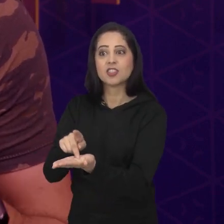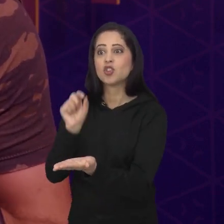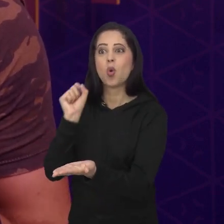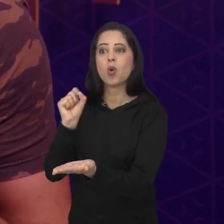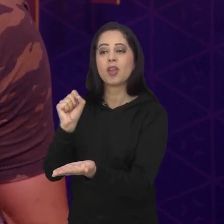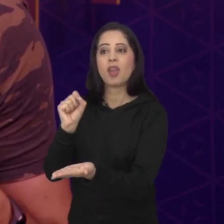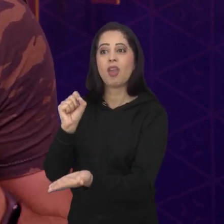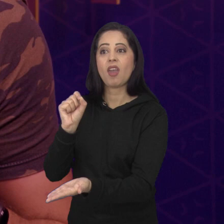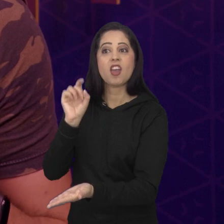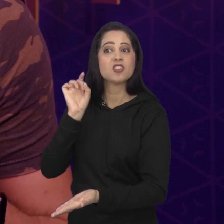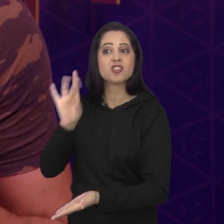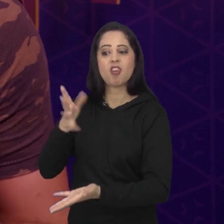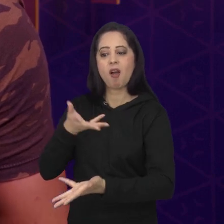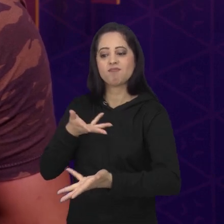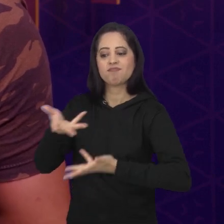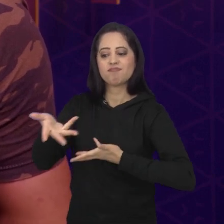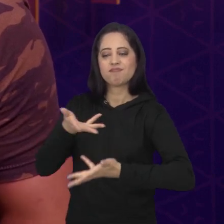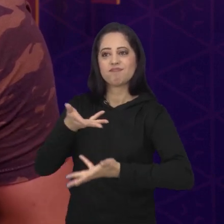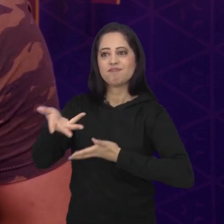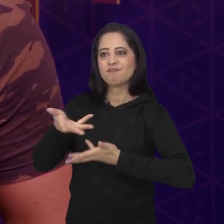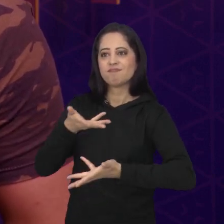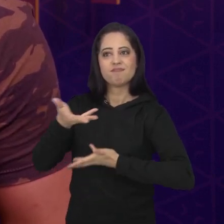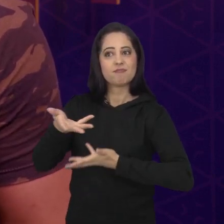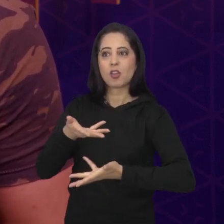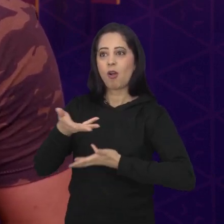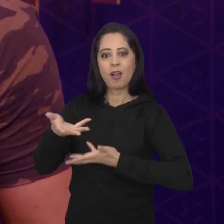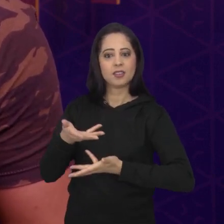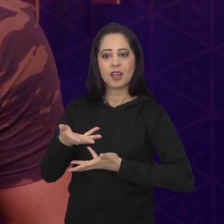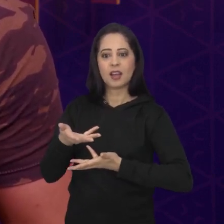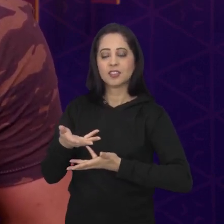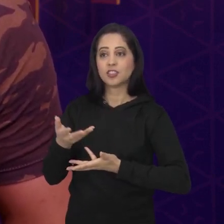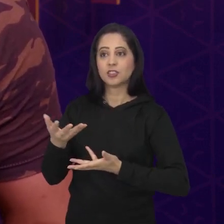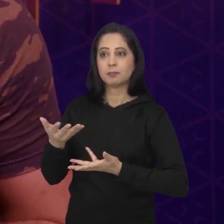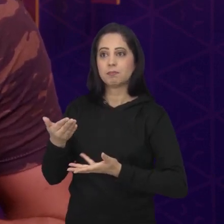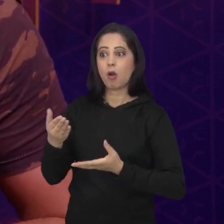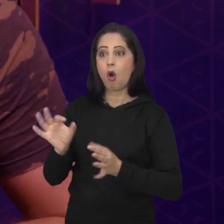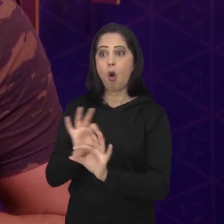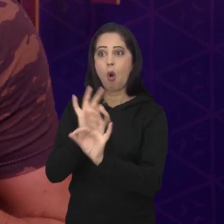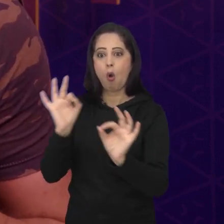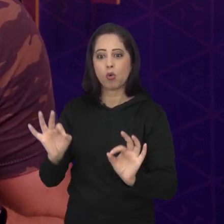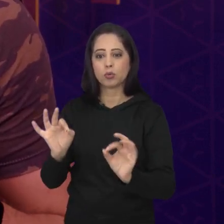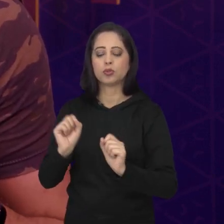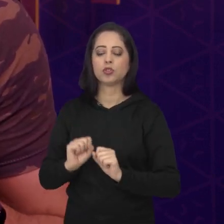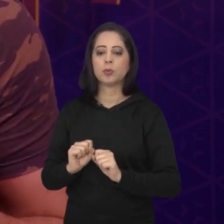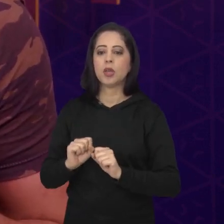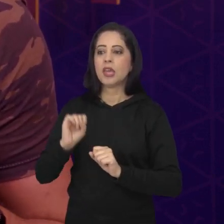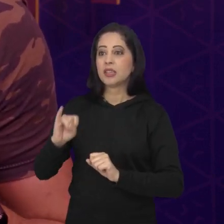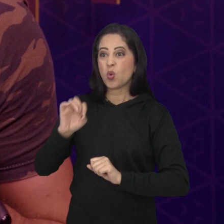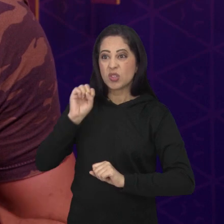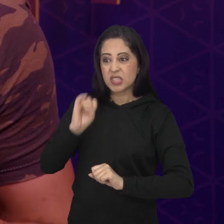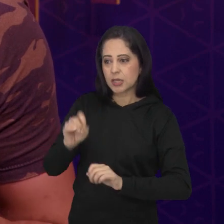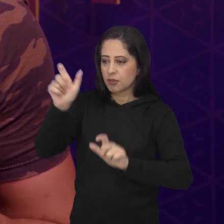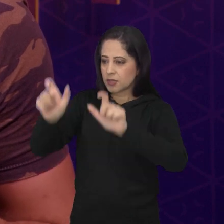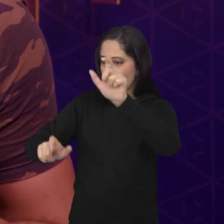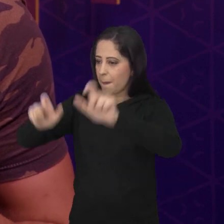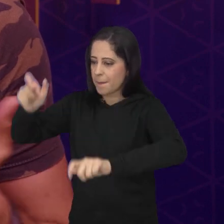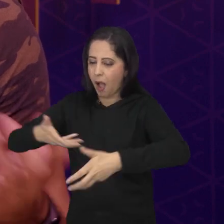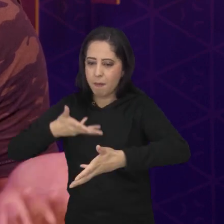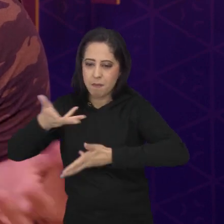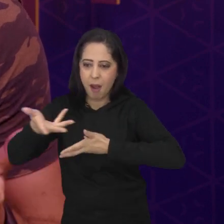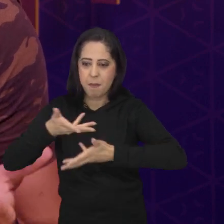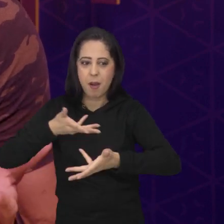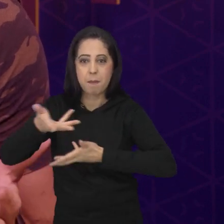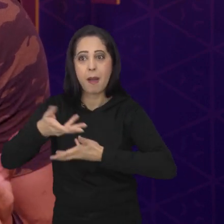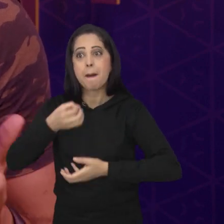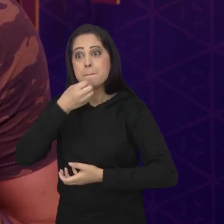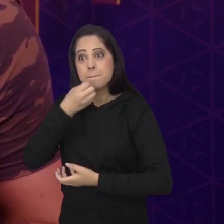ser feliz é a qualidade dos relacionamentos interpessoais. Então, é a qualidade com que você se relaciona com as